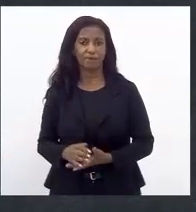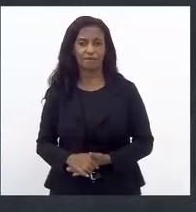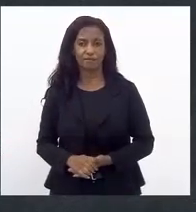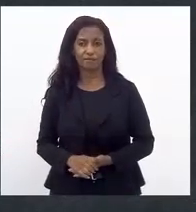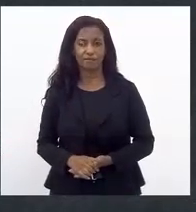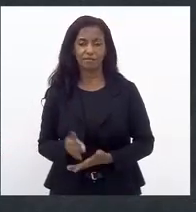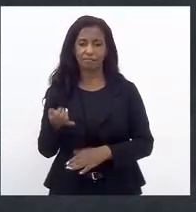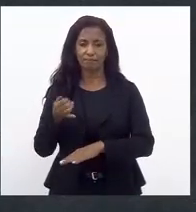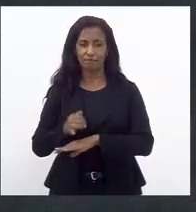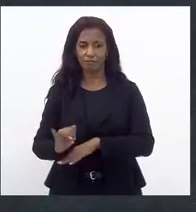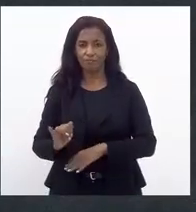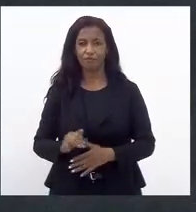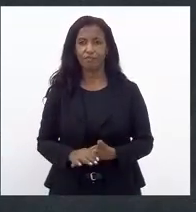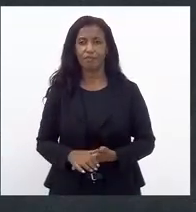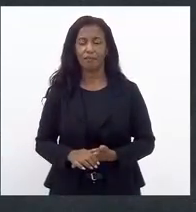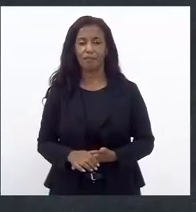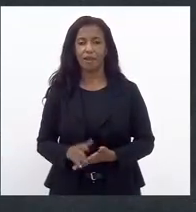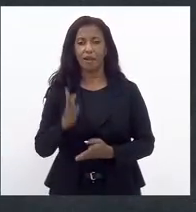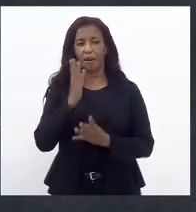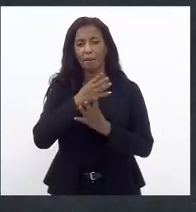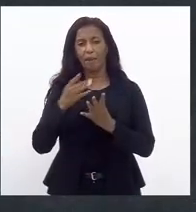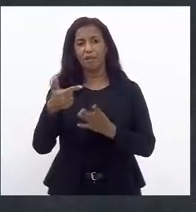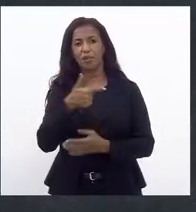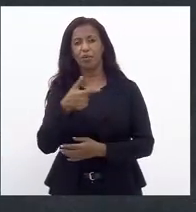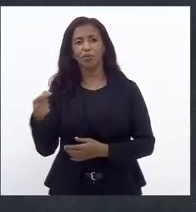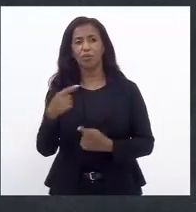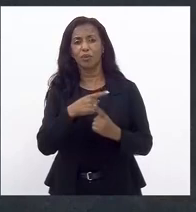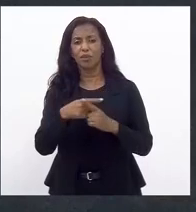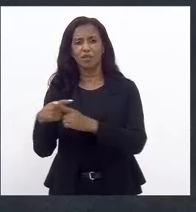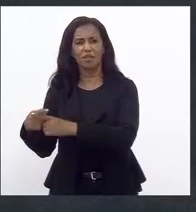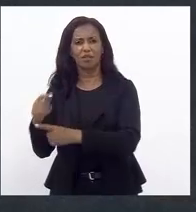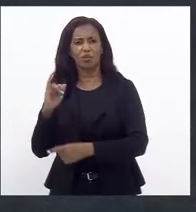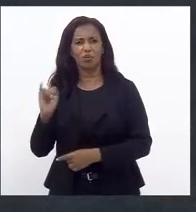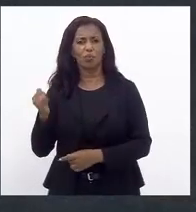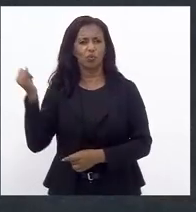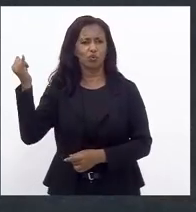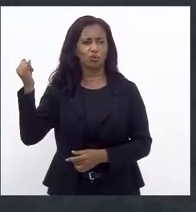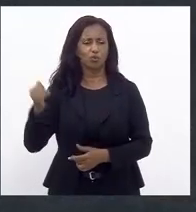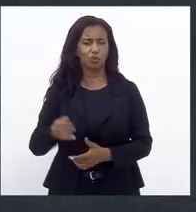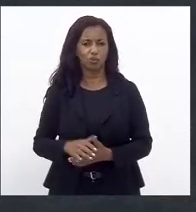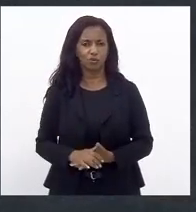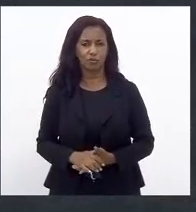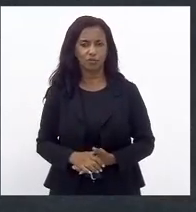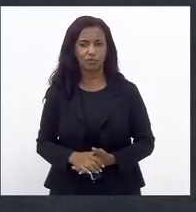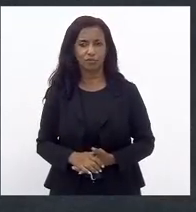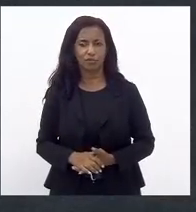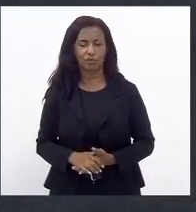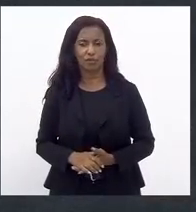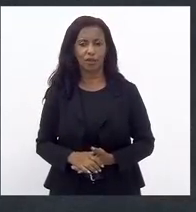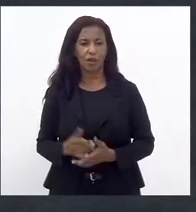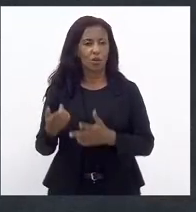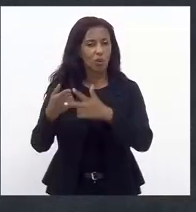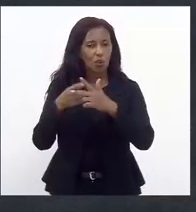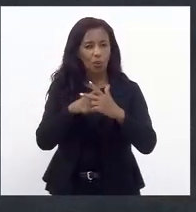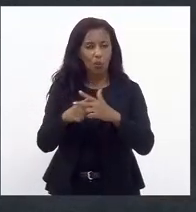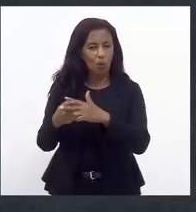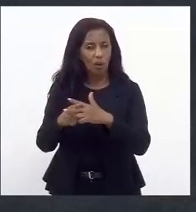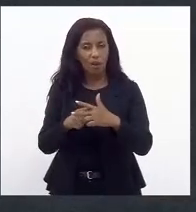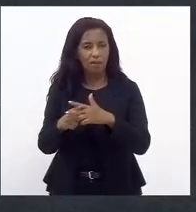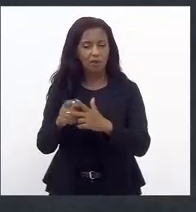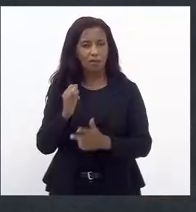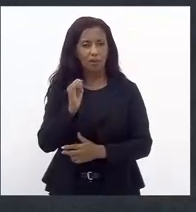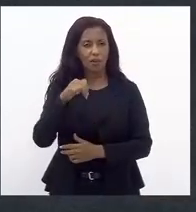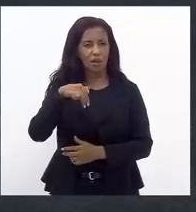isso tá equivocado parcelou Em 200 vezes com Júlio somente cmyk e sem correção pelo